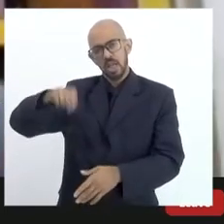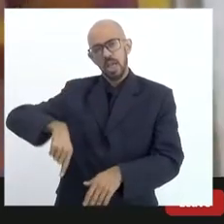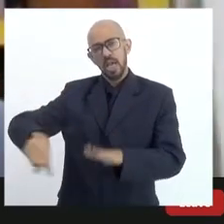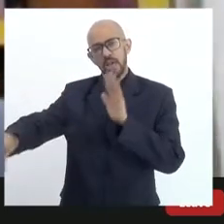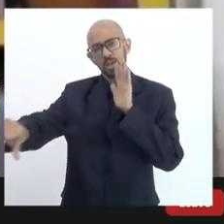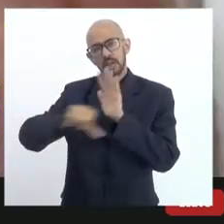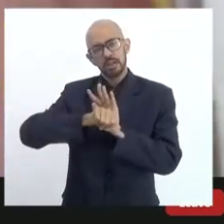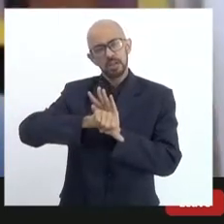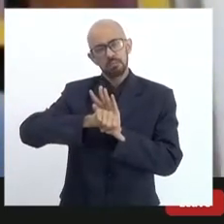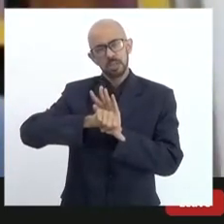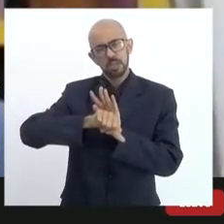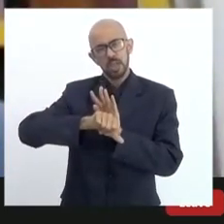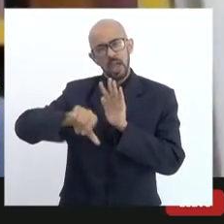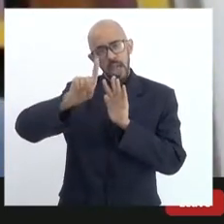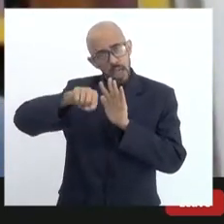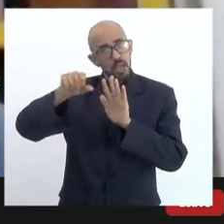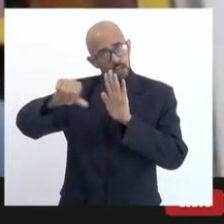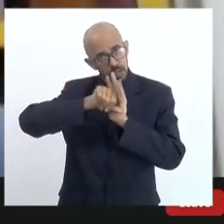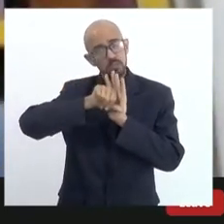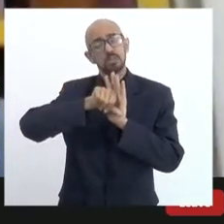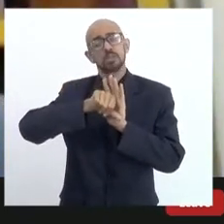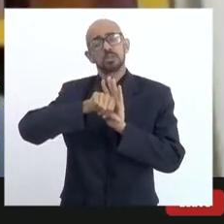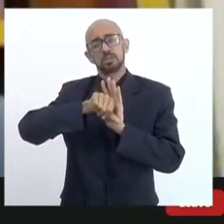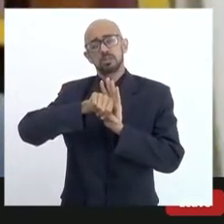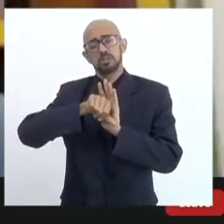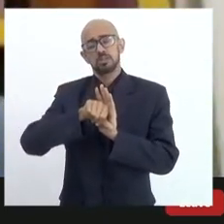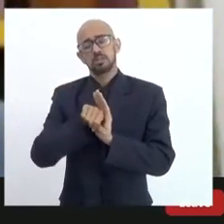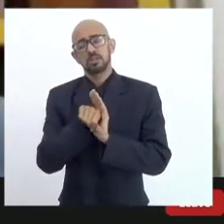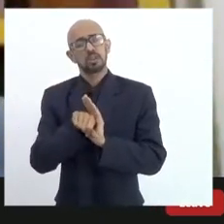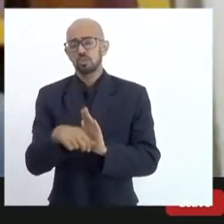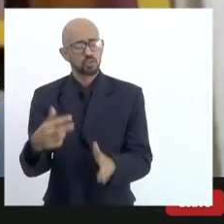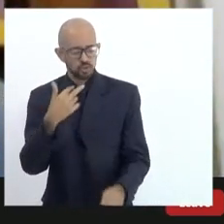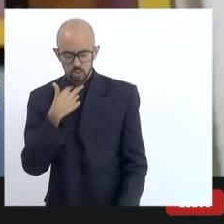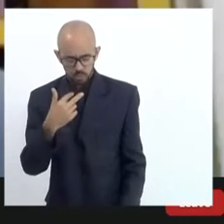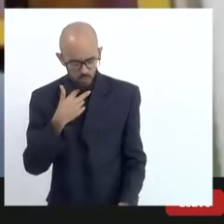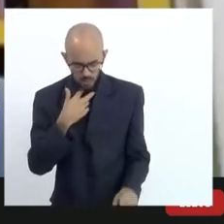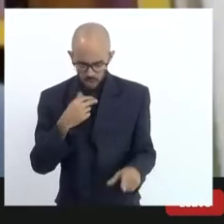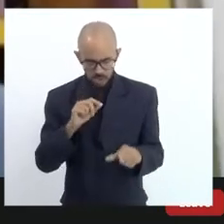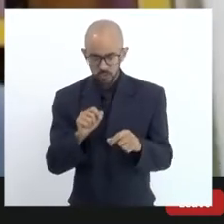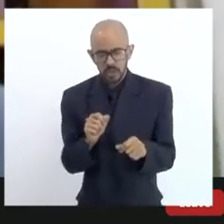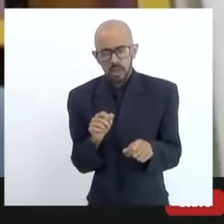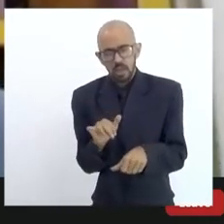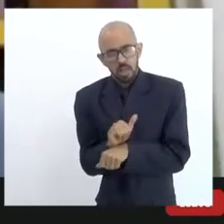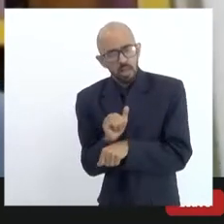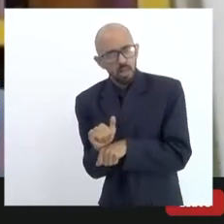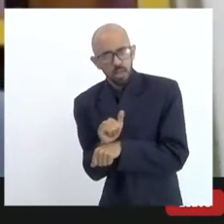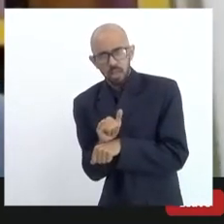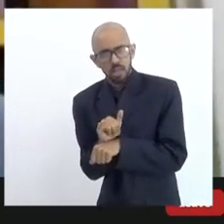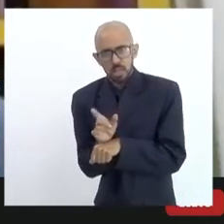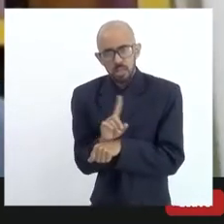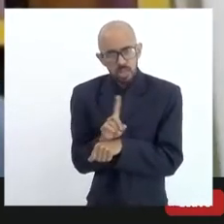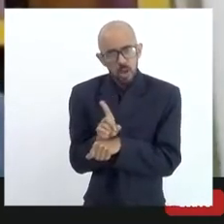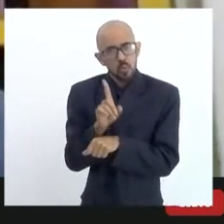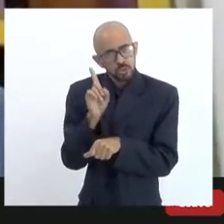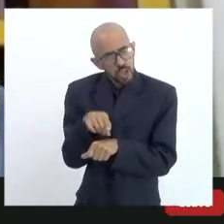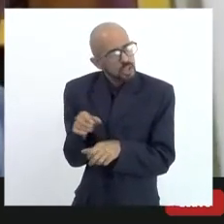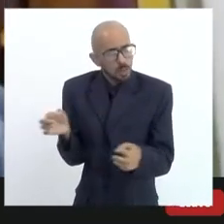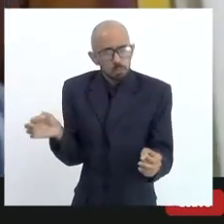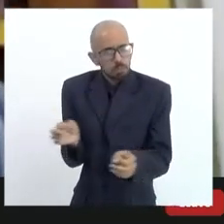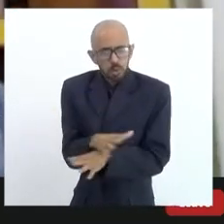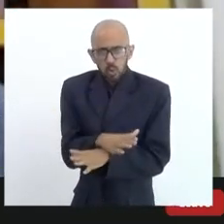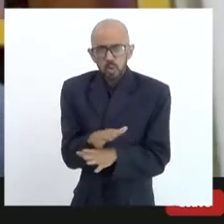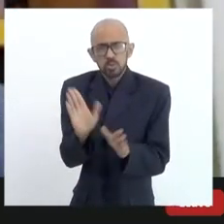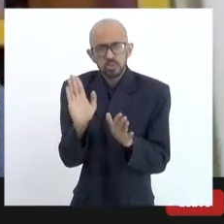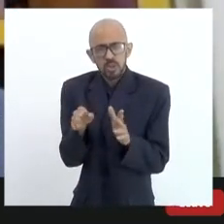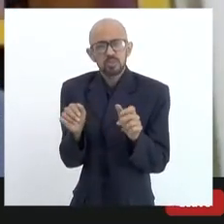não é religião, é crime. Não temos que ficar muito agenciando, não, é crime. Né? Já está pronto, feito por uma